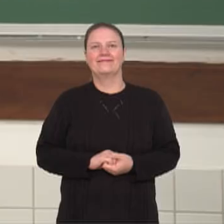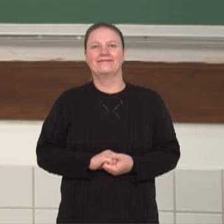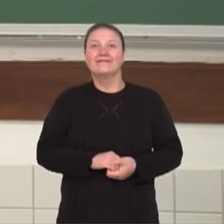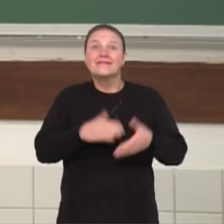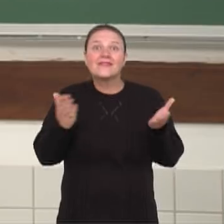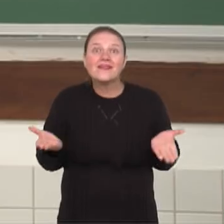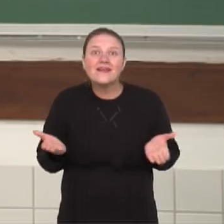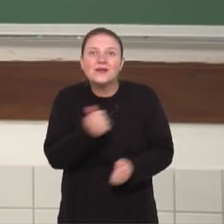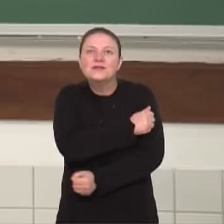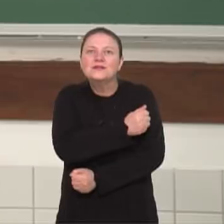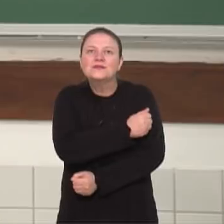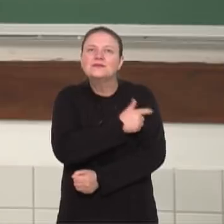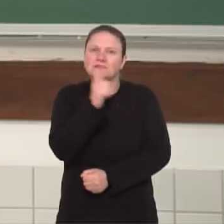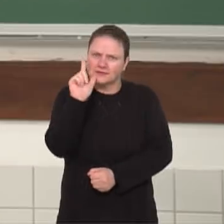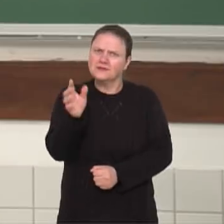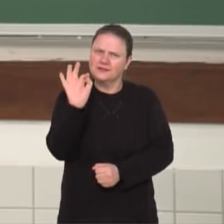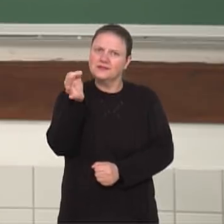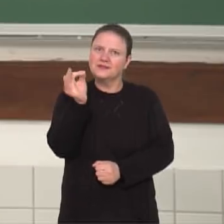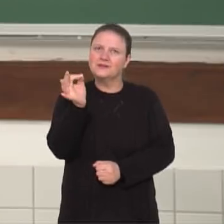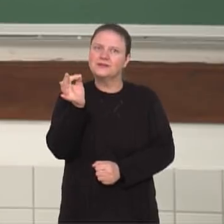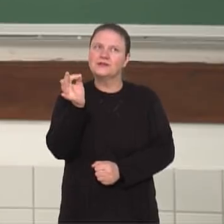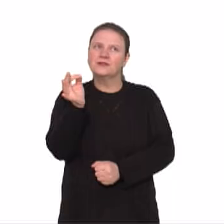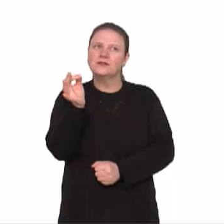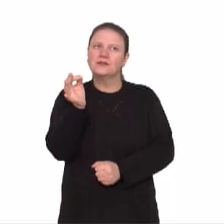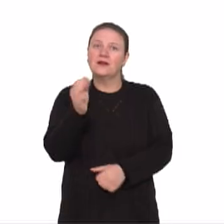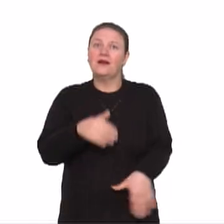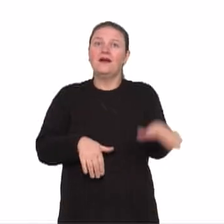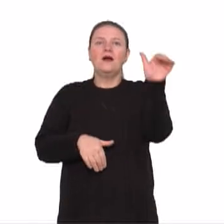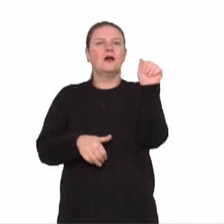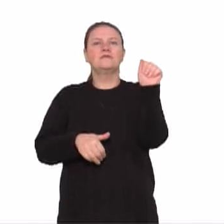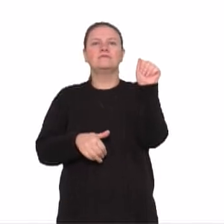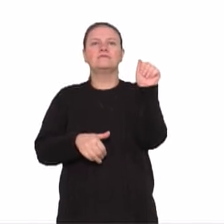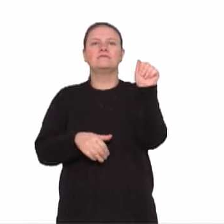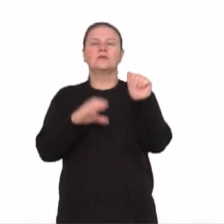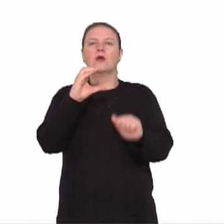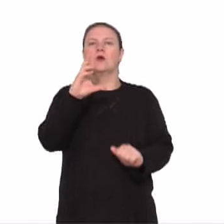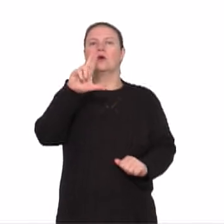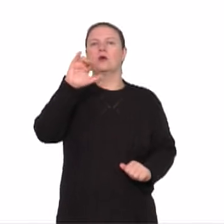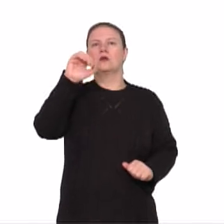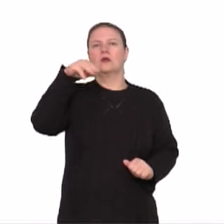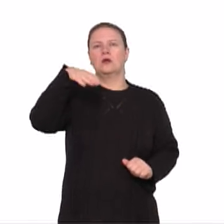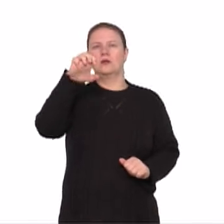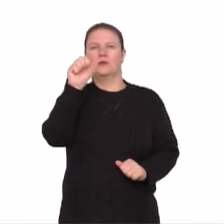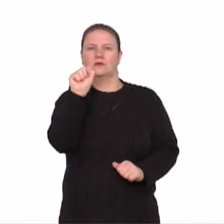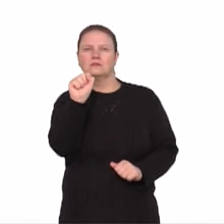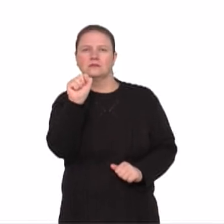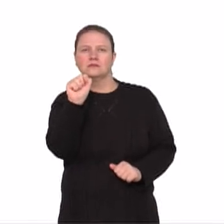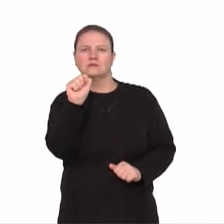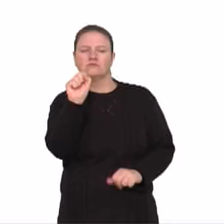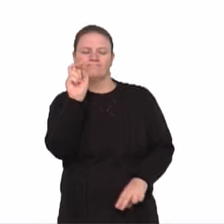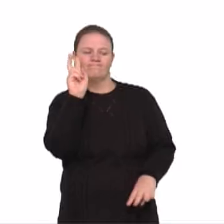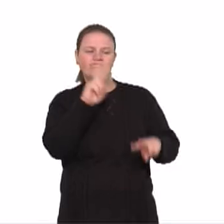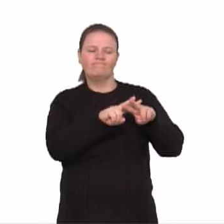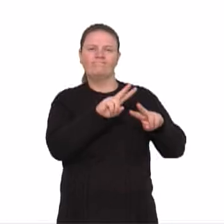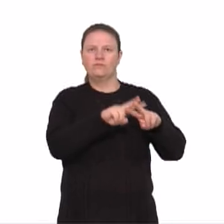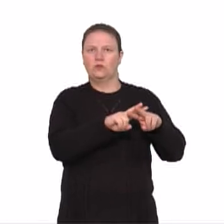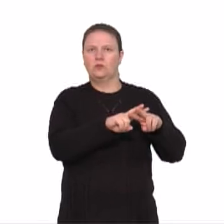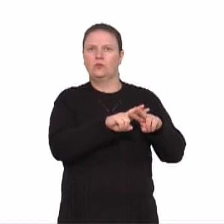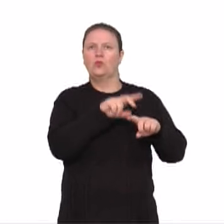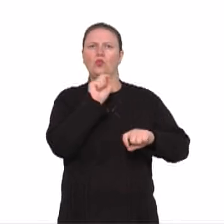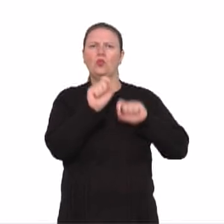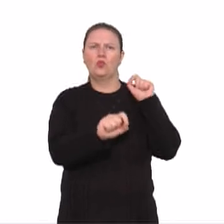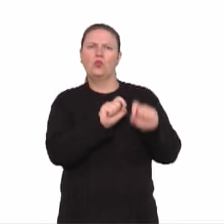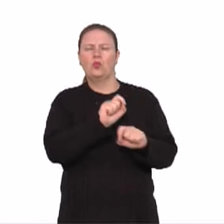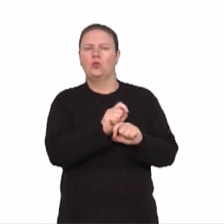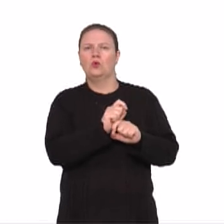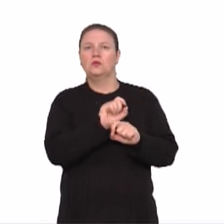E aí, pessoal, quem acertou essa? Quem marcou a letra A? Os crimes é o sujeito da frase, né? A gente tem aqui, ó. Se